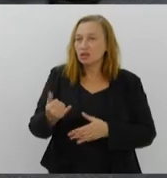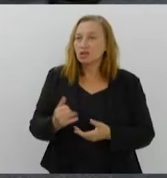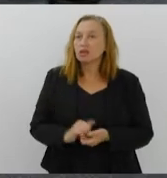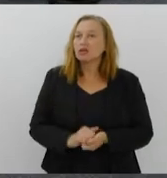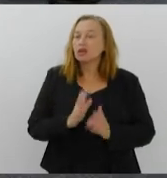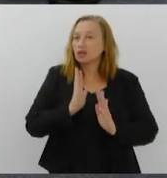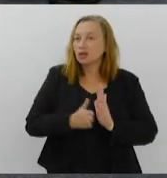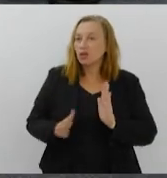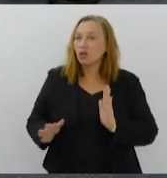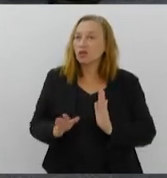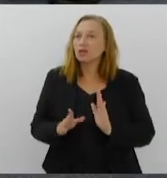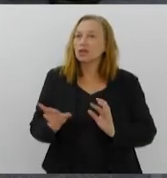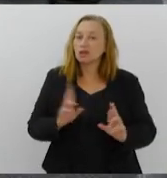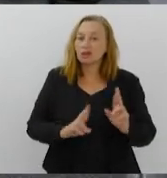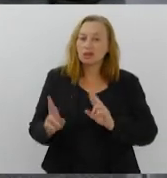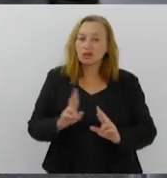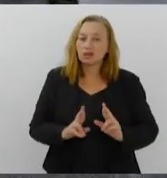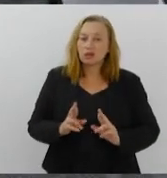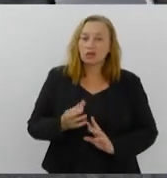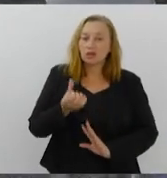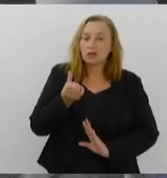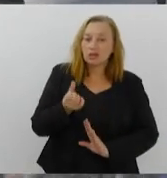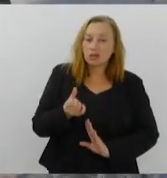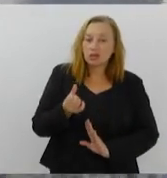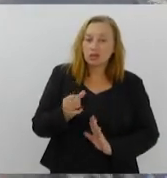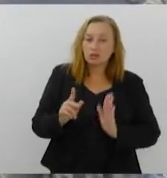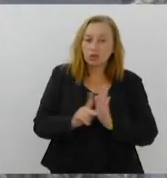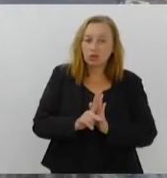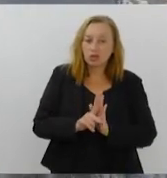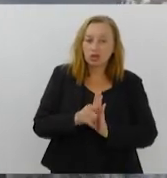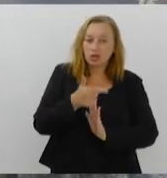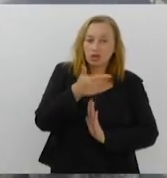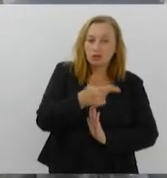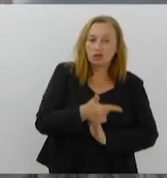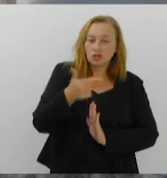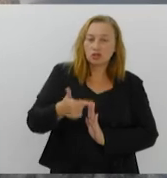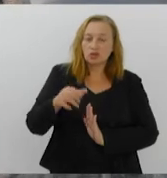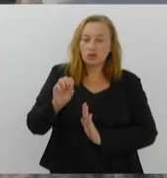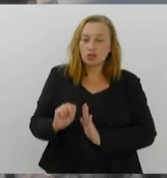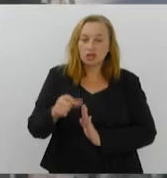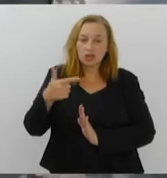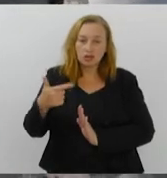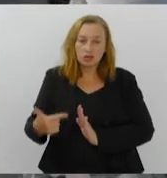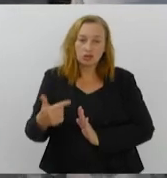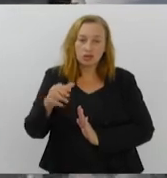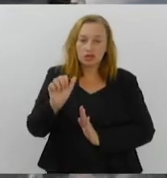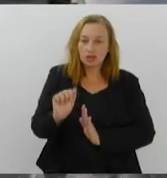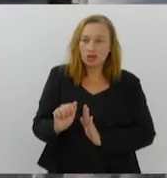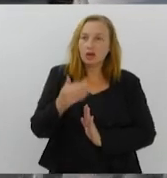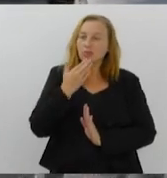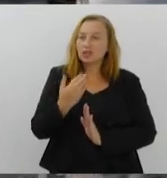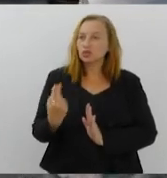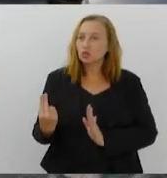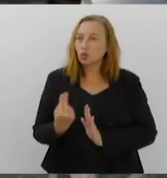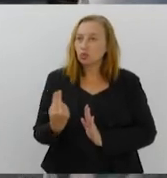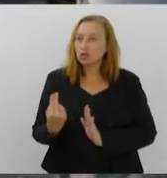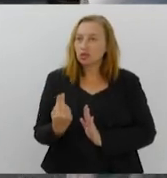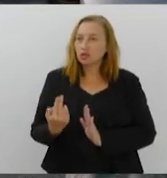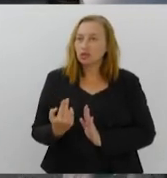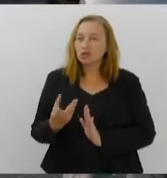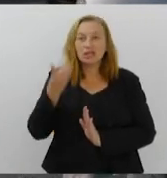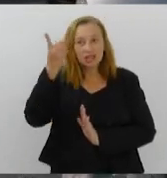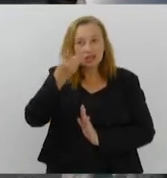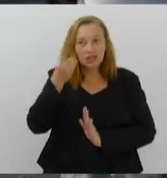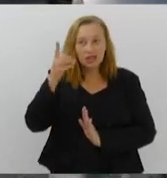de ordem específica em relação ao sexto projeto da pauta, projeto número 2282-A, eu havia pedido coautoria e o